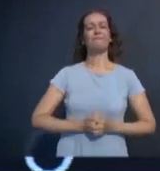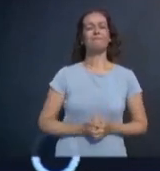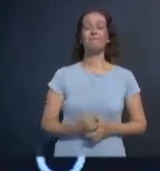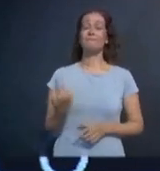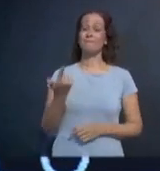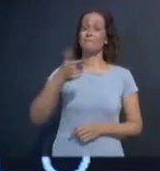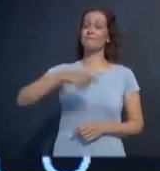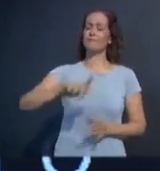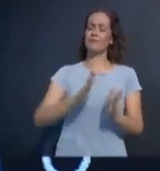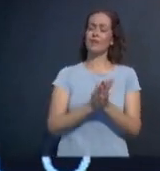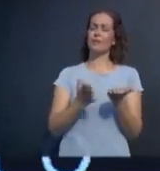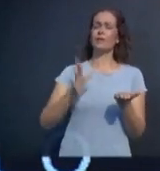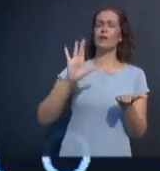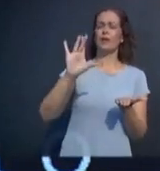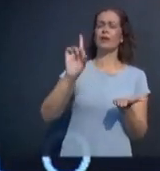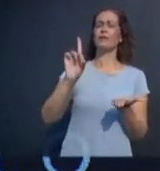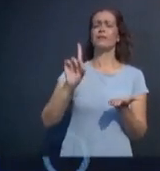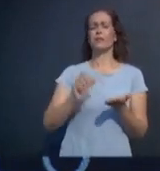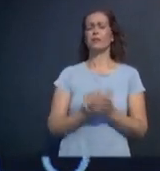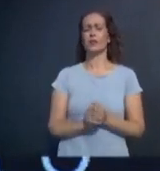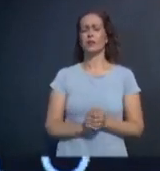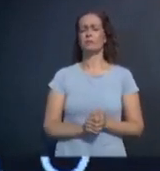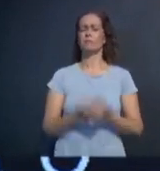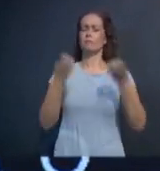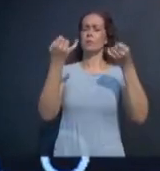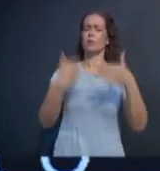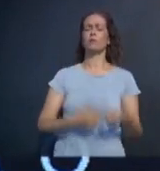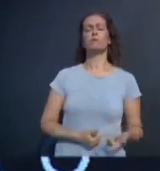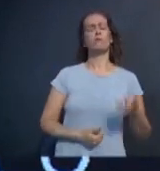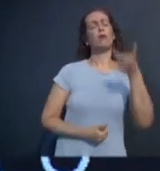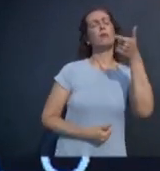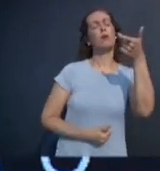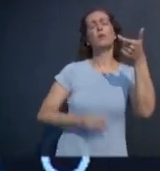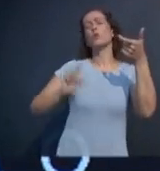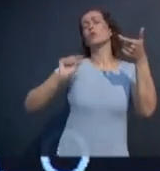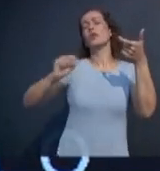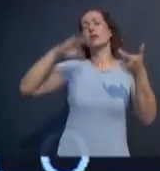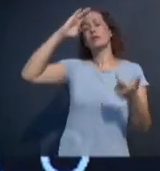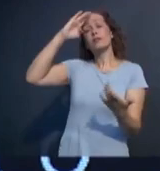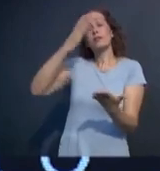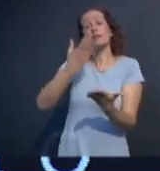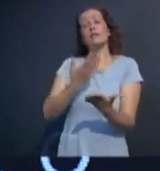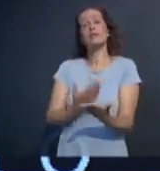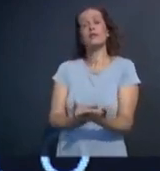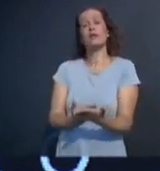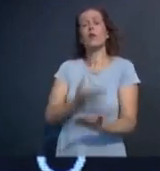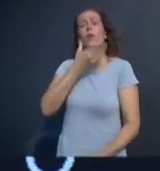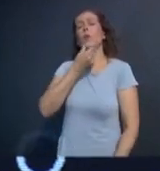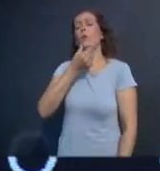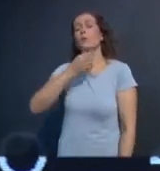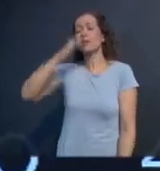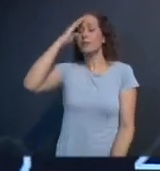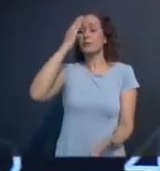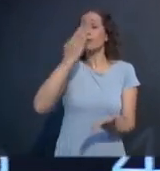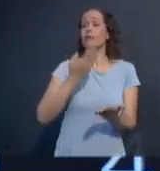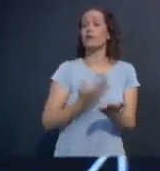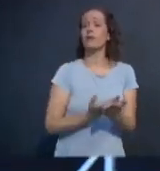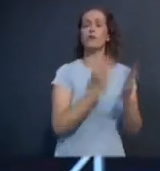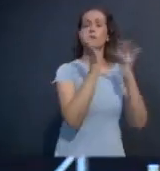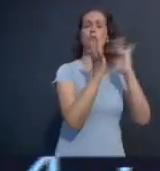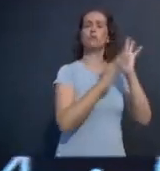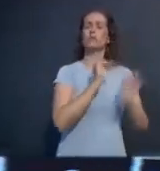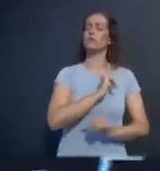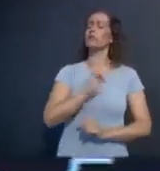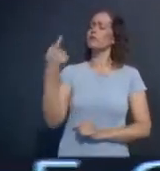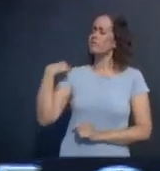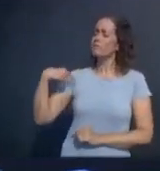Novamente aqui a palavrinha qual é? Creu. E creu ele. Jesus disse: vai, disse, teu